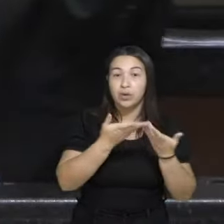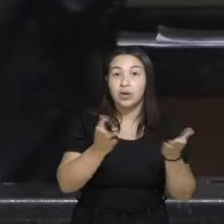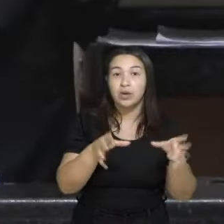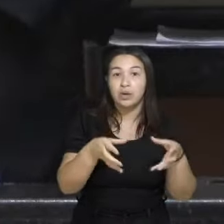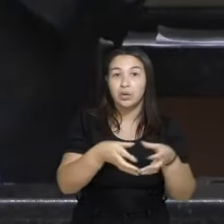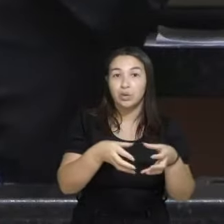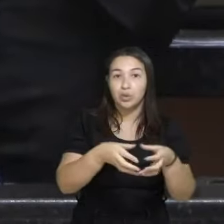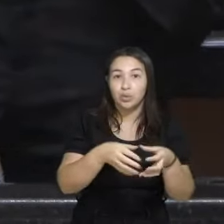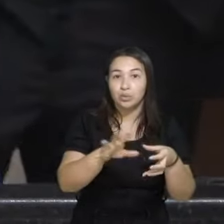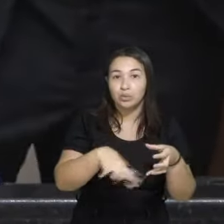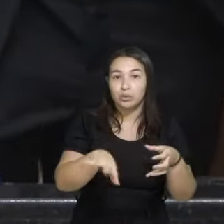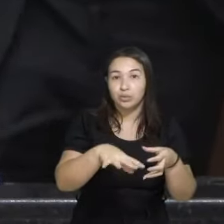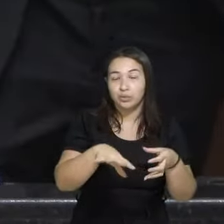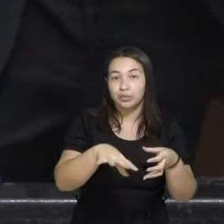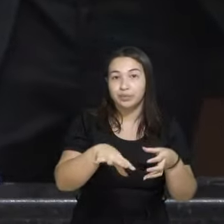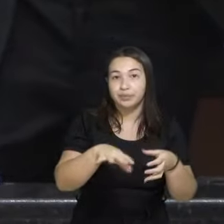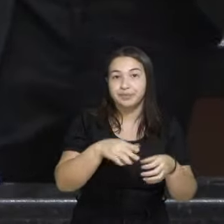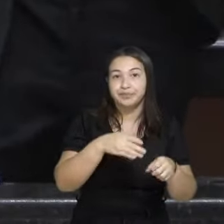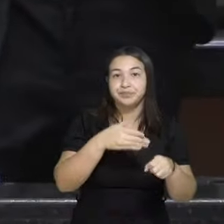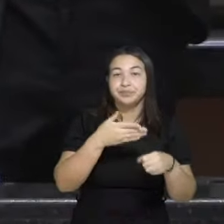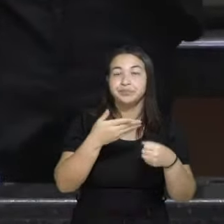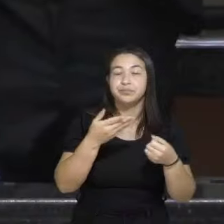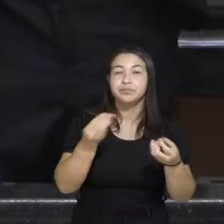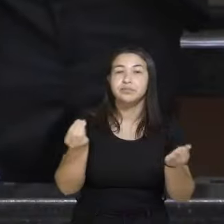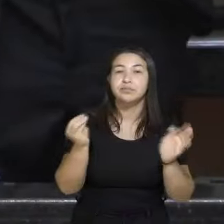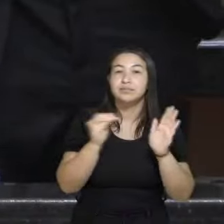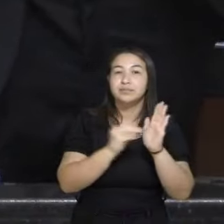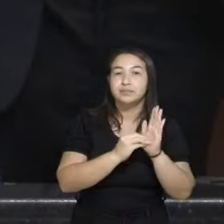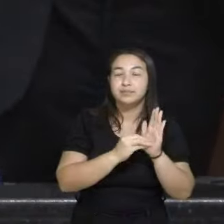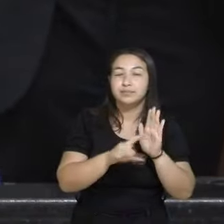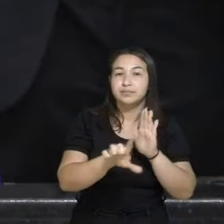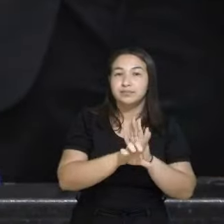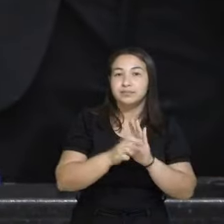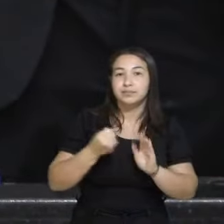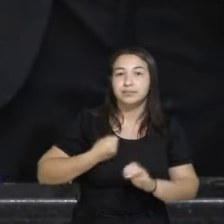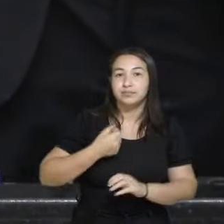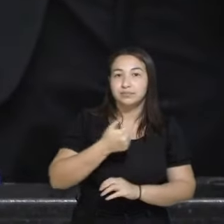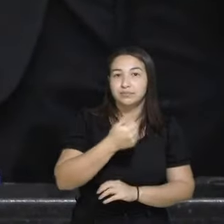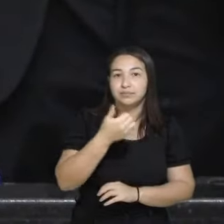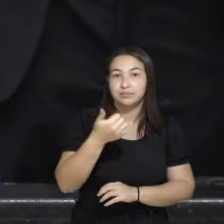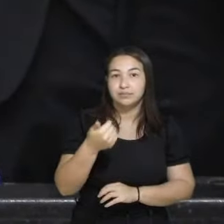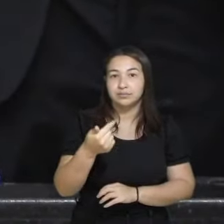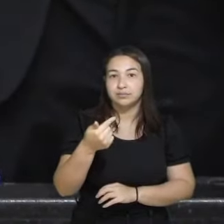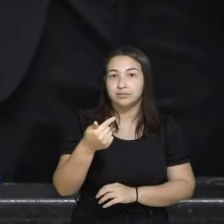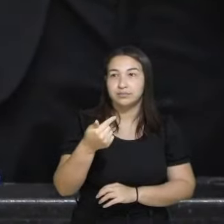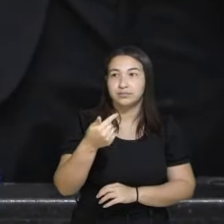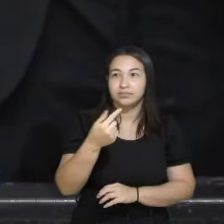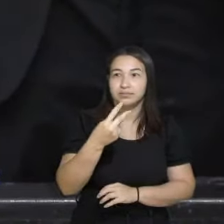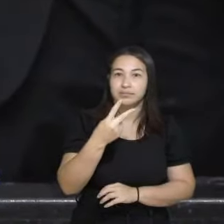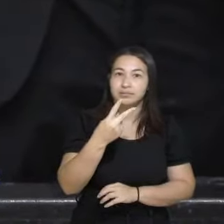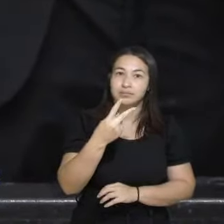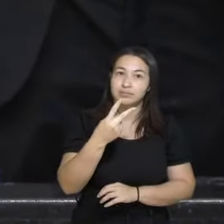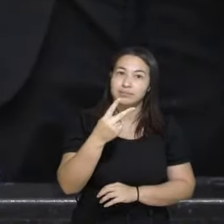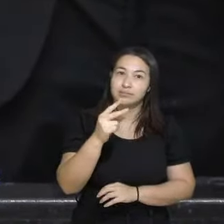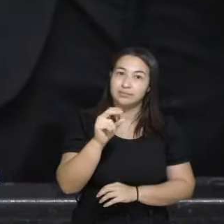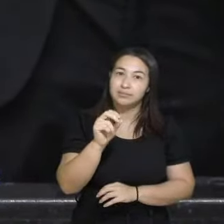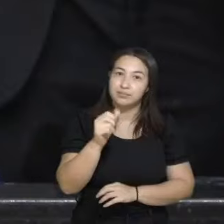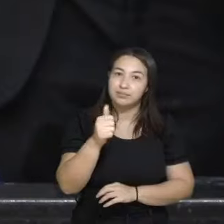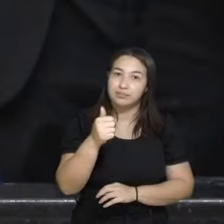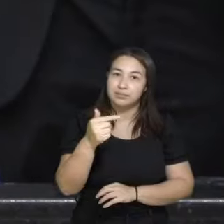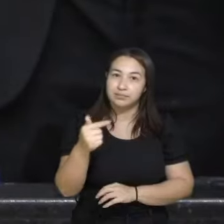do Estado de Santa Catarina, acrescenta dispositivo à Lei nº 17.406, de 28 de dezembro de 2017, e dá outras